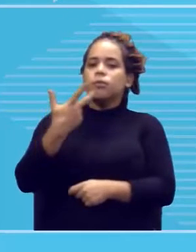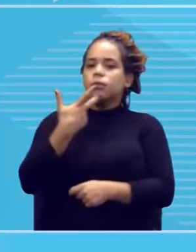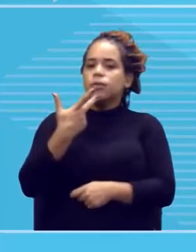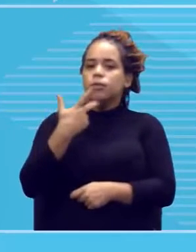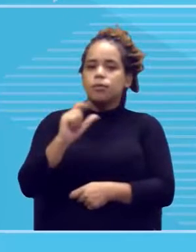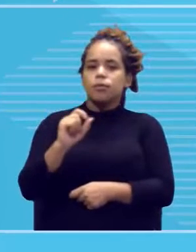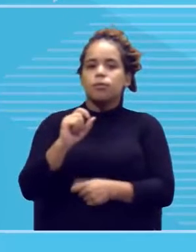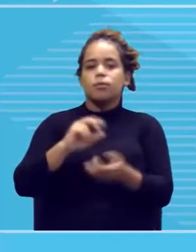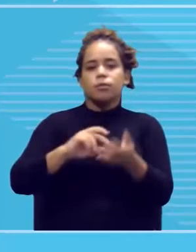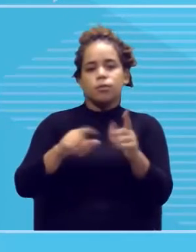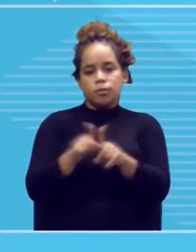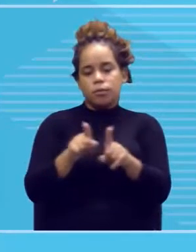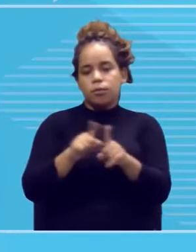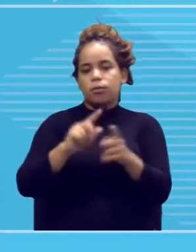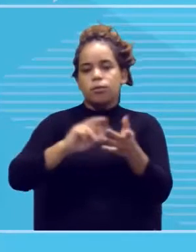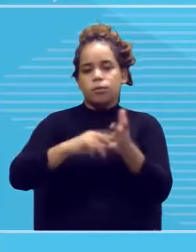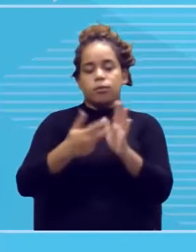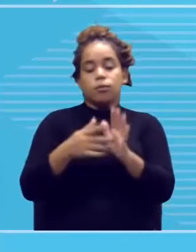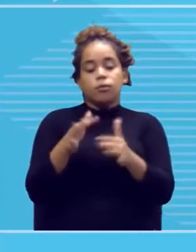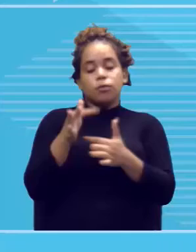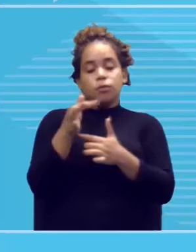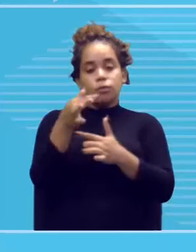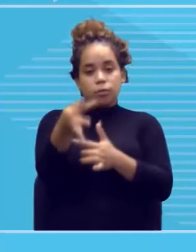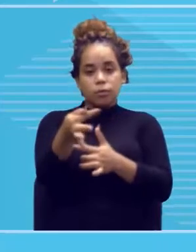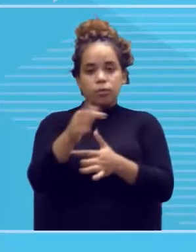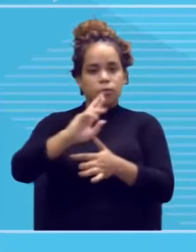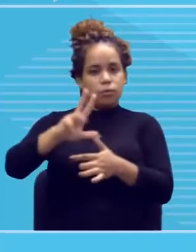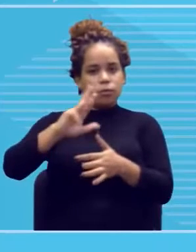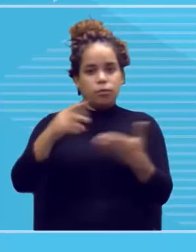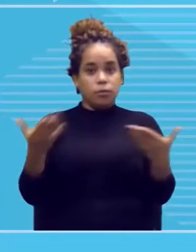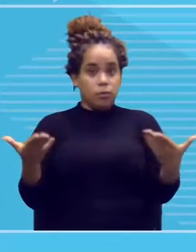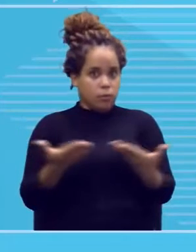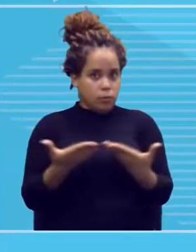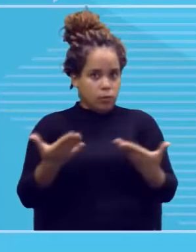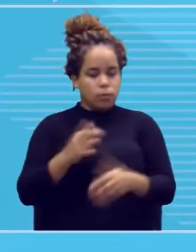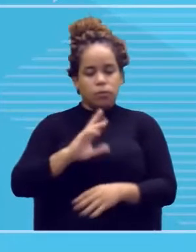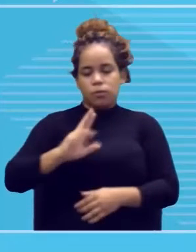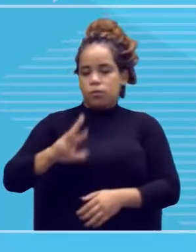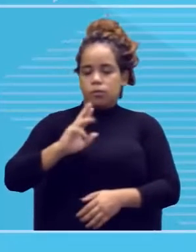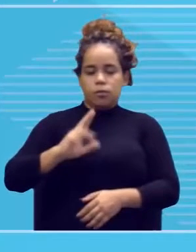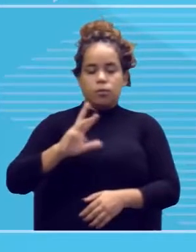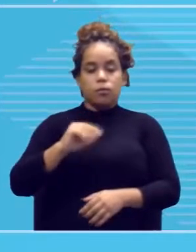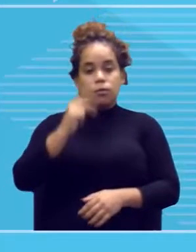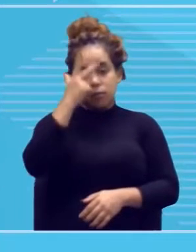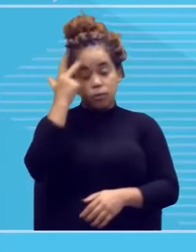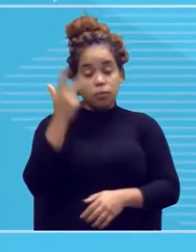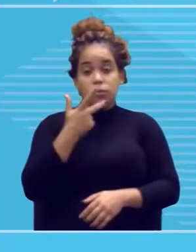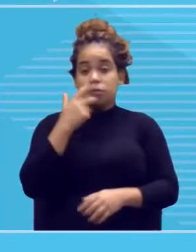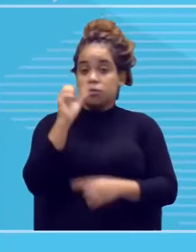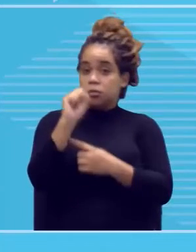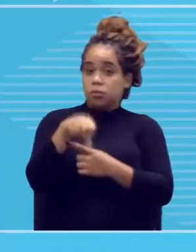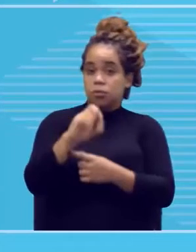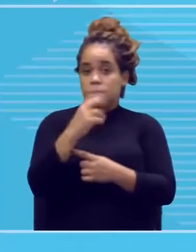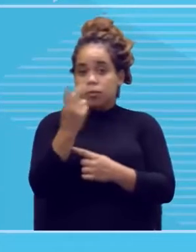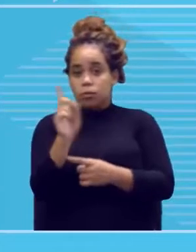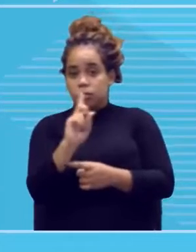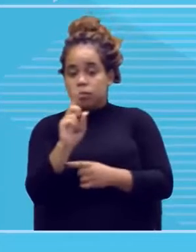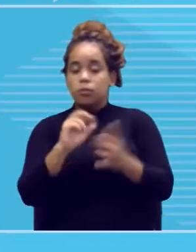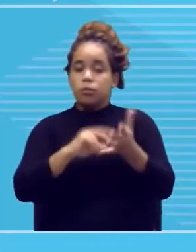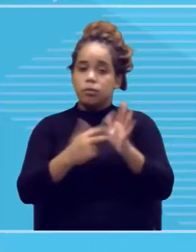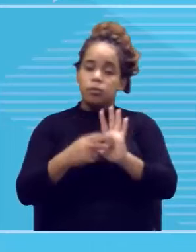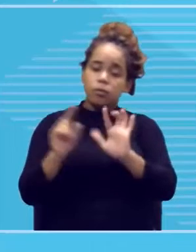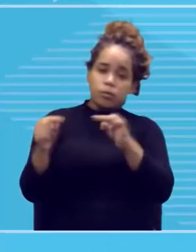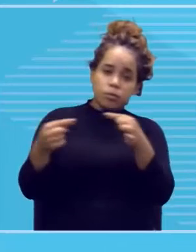a pessoa não tá dizendo que vai casar agora perguntando se a pessoa quer e a pessoa dizendo que sim ou que não mas vai ser no futuro